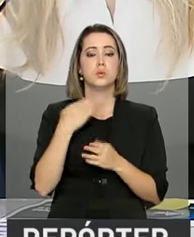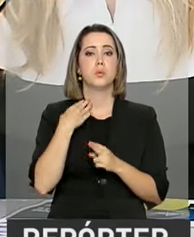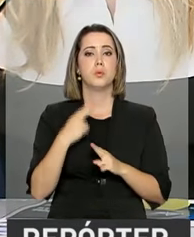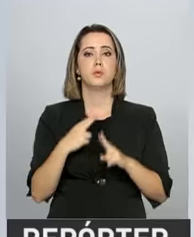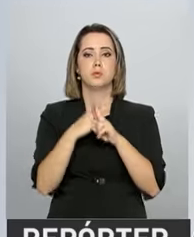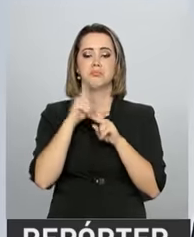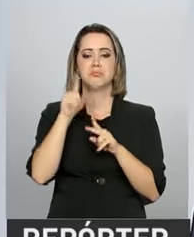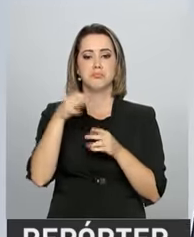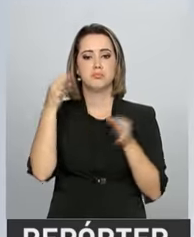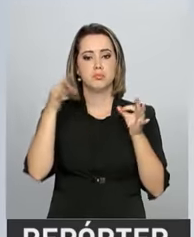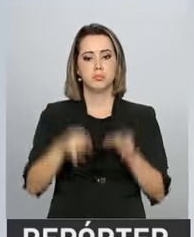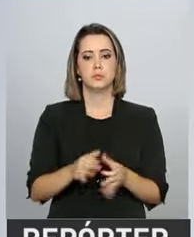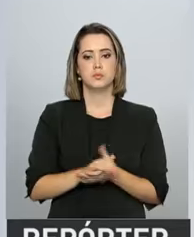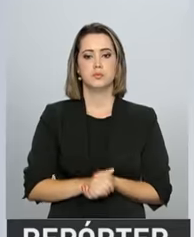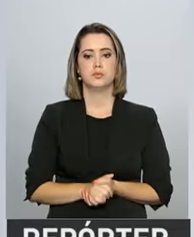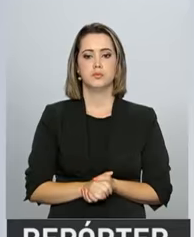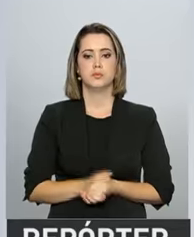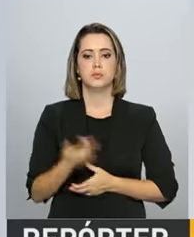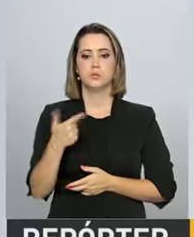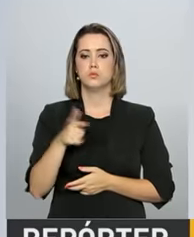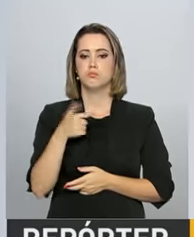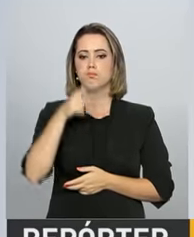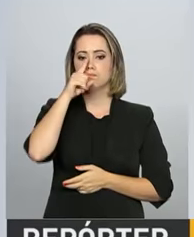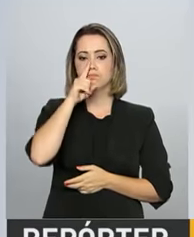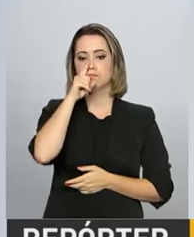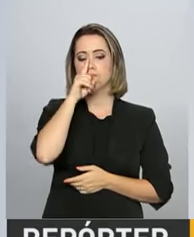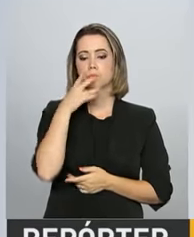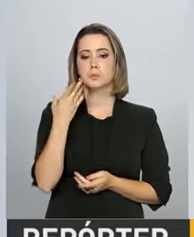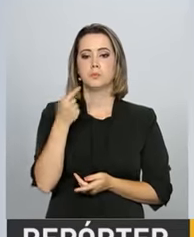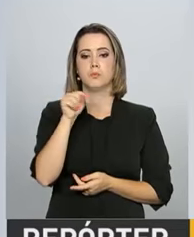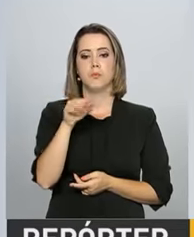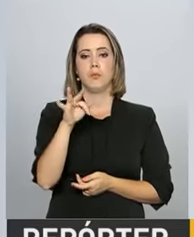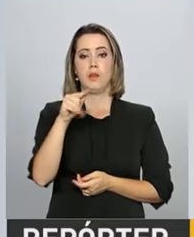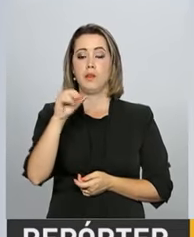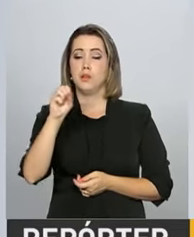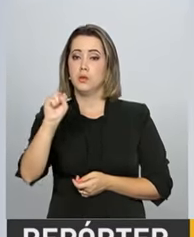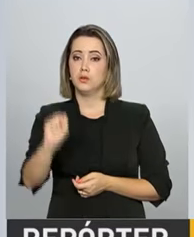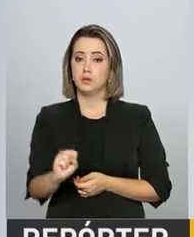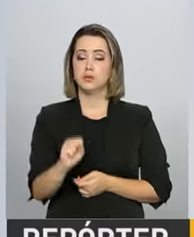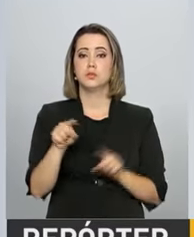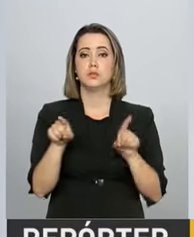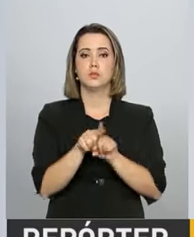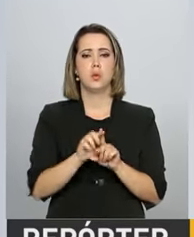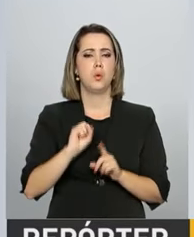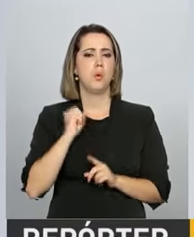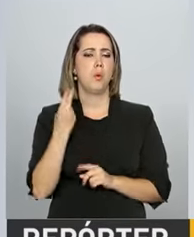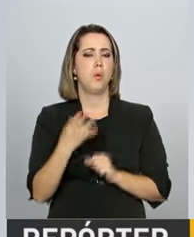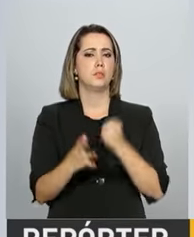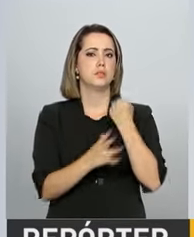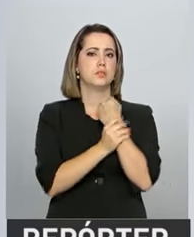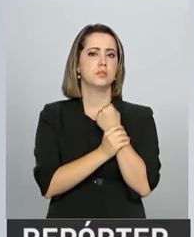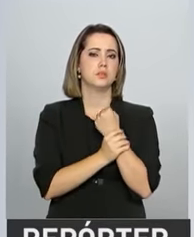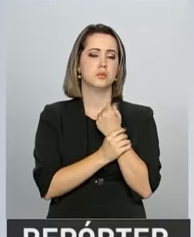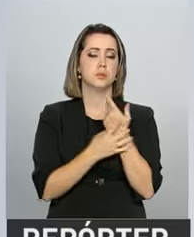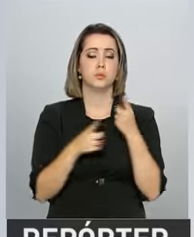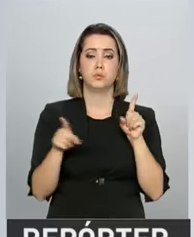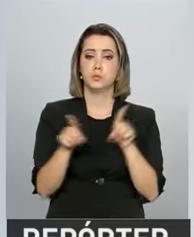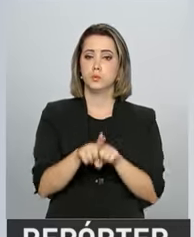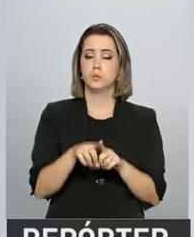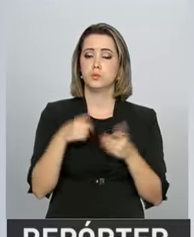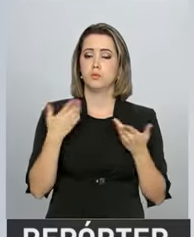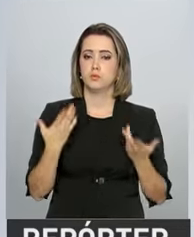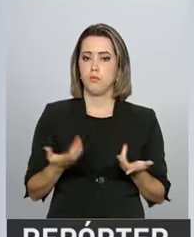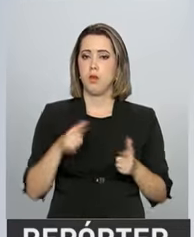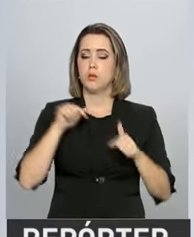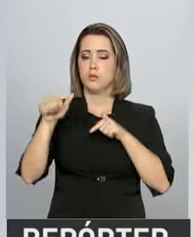garantidos não há nenhum risco com relação ao fundo de garantia ou a segurança do fundo de garantia